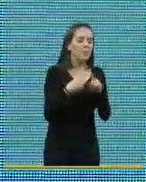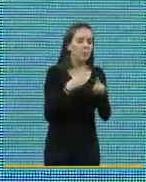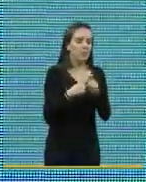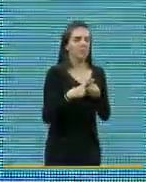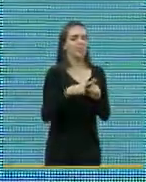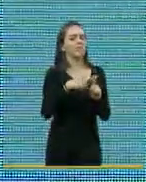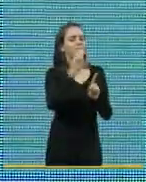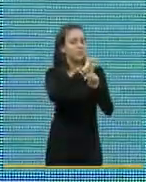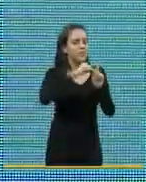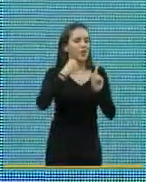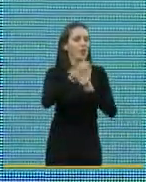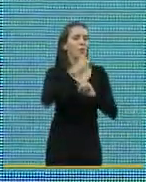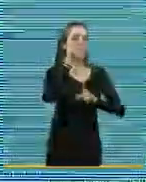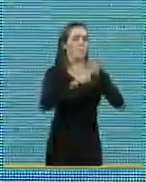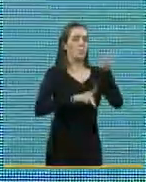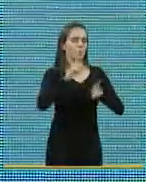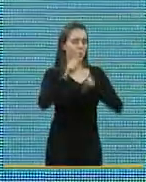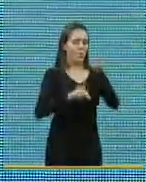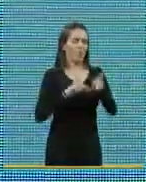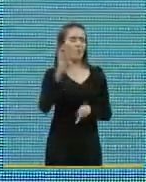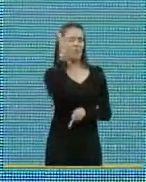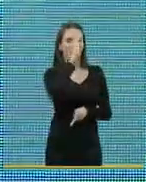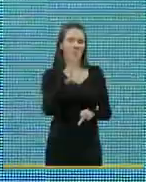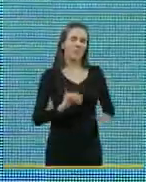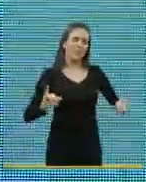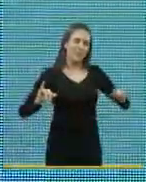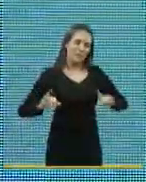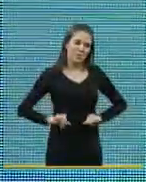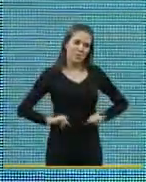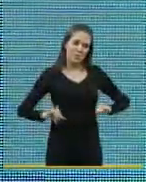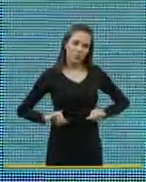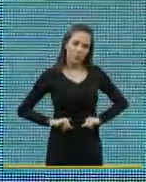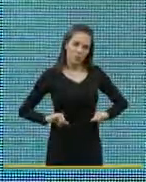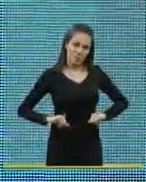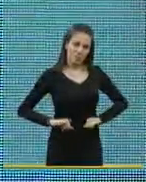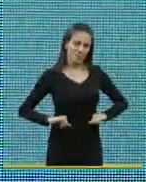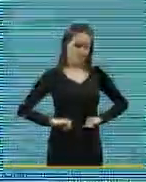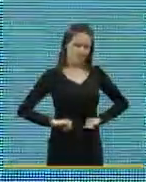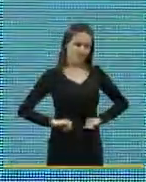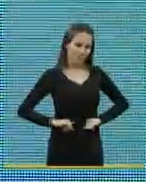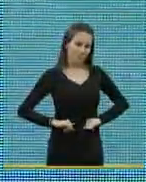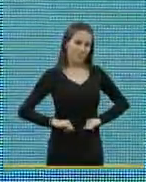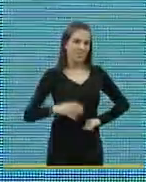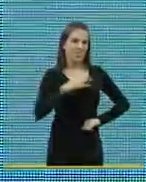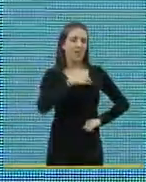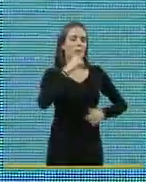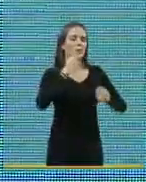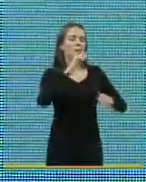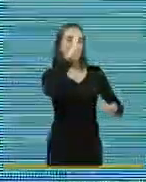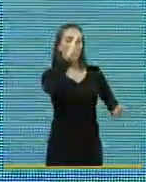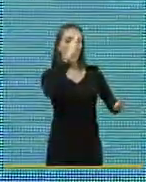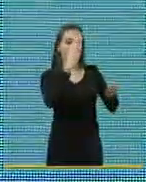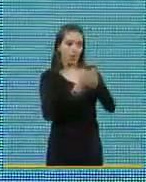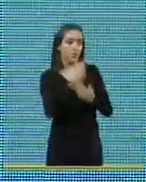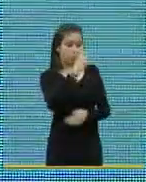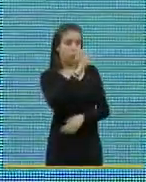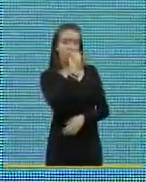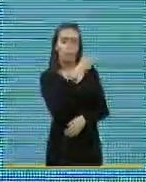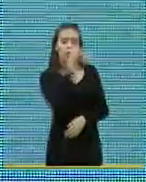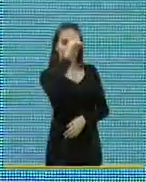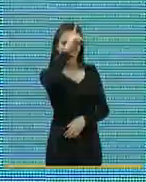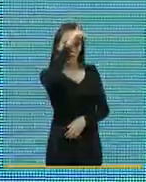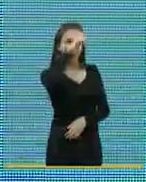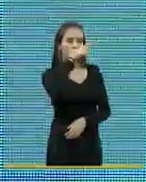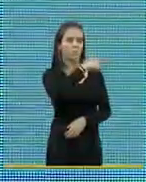sociedade o povo brasileiro machucado como está deveria acreditar nessas tão boas idéias que